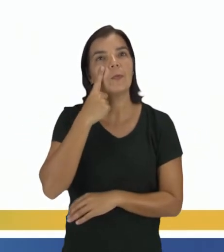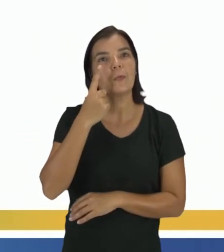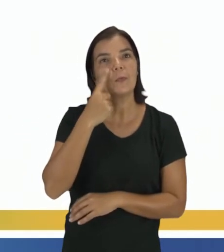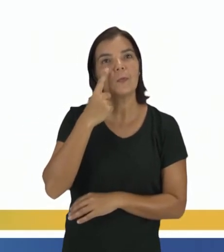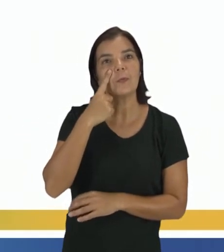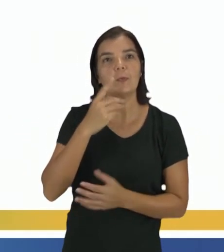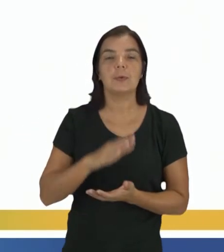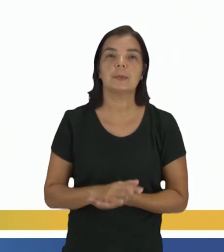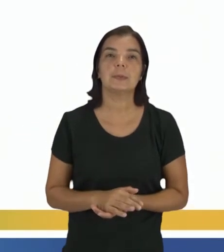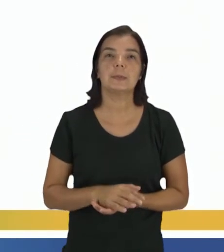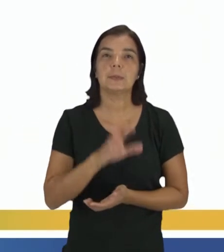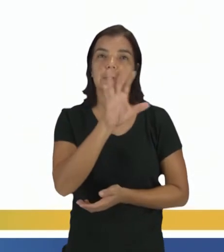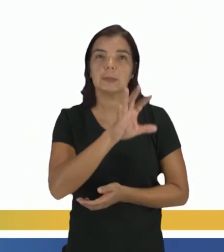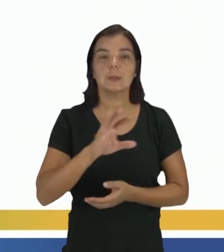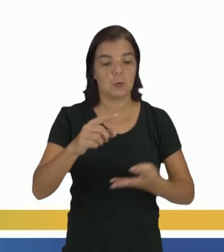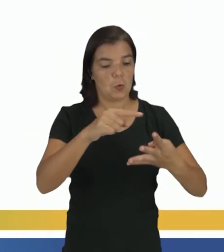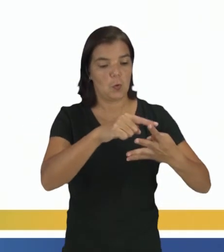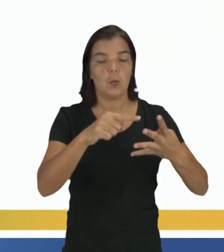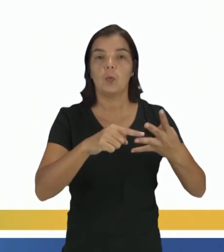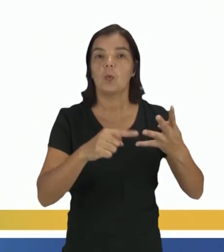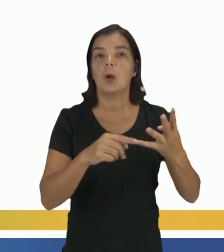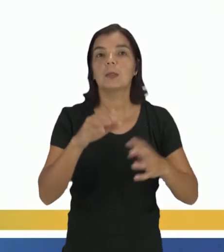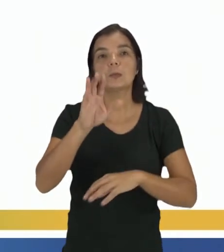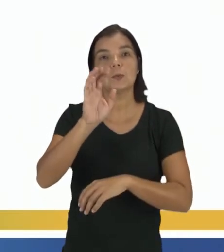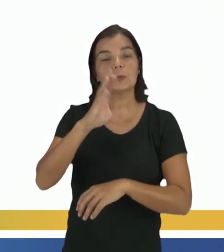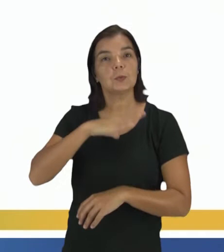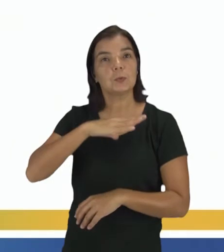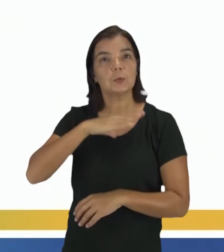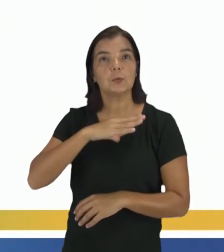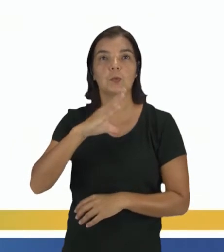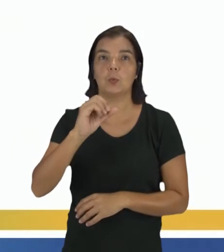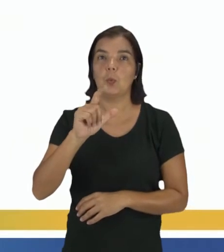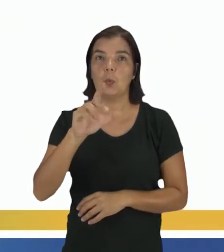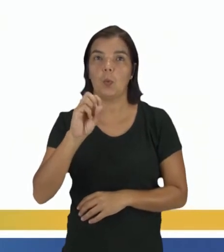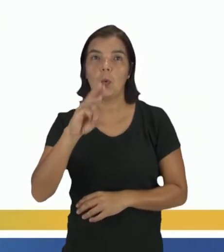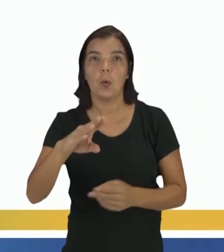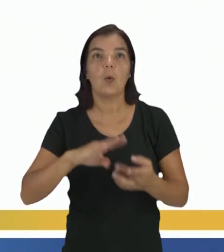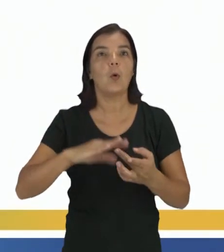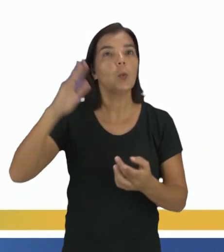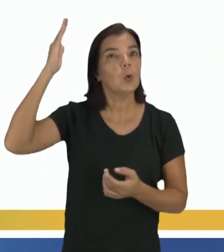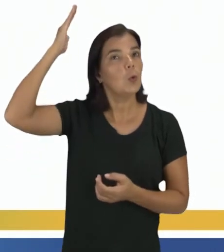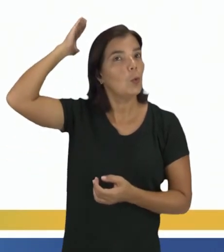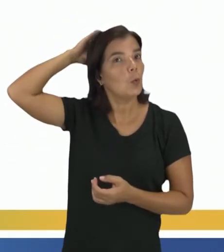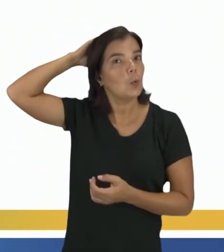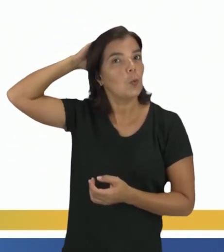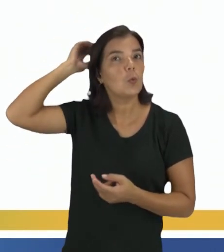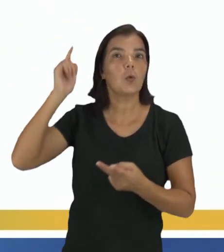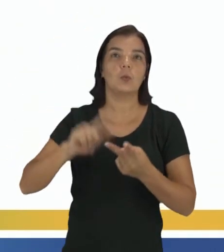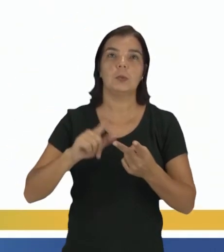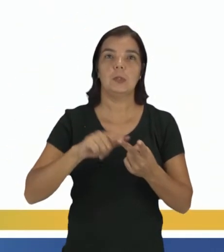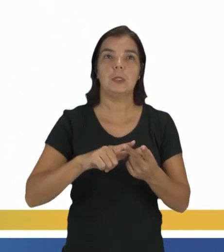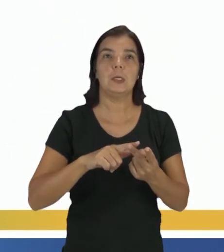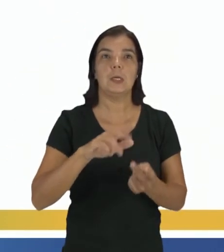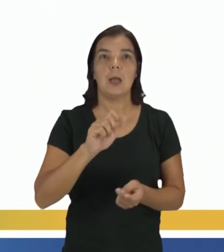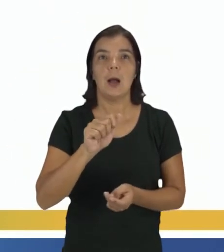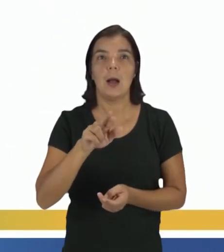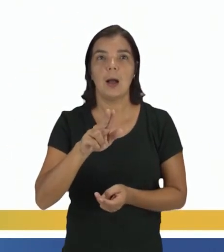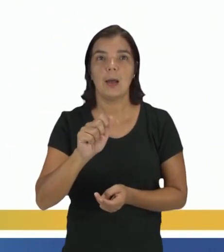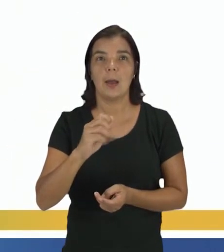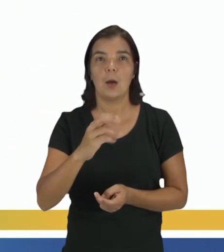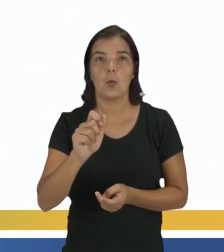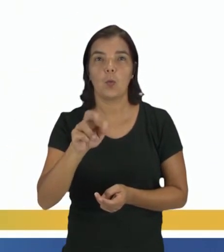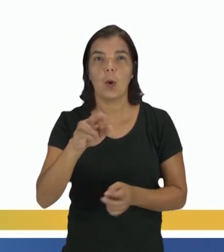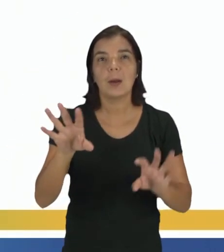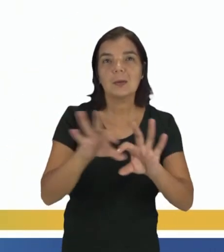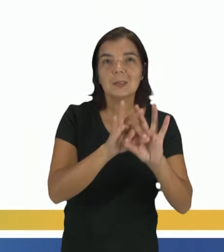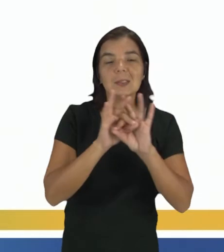nessa animação que nós temos aí 4 cidades, de Colombo, Curitiba, Araucária e São José dos Pinhais, e elas estão ali